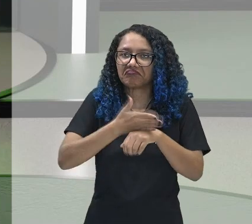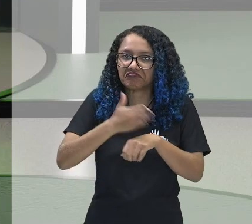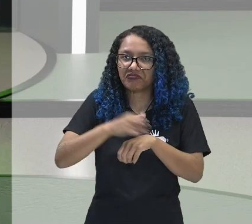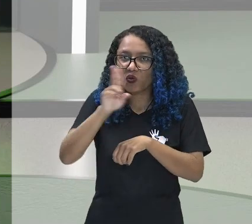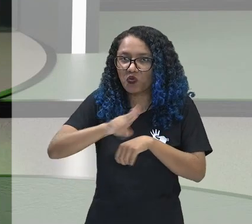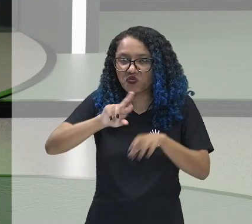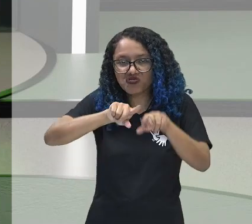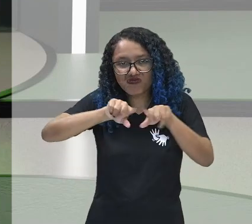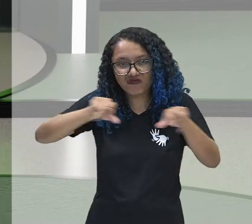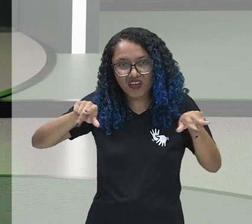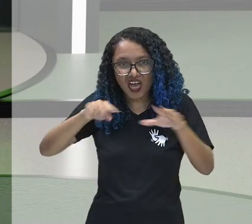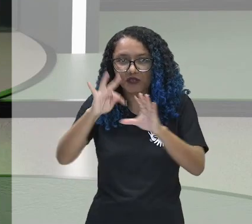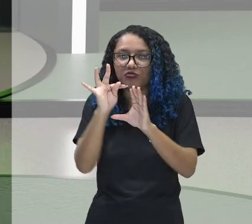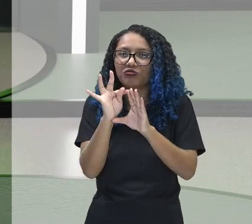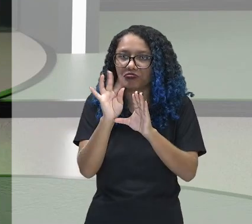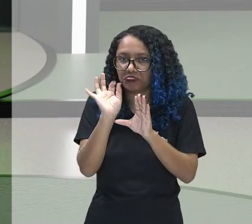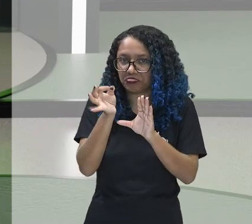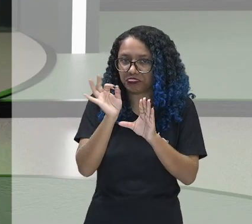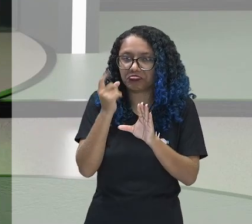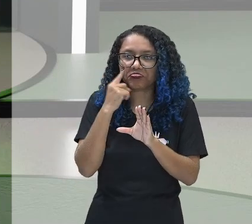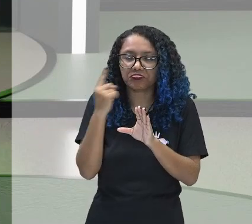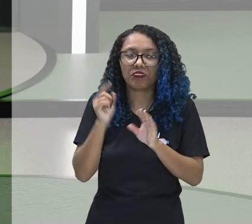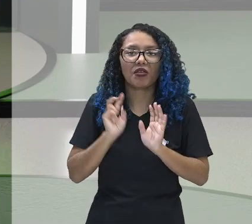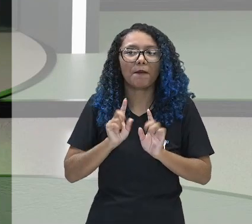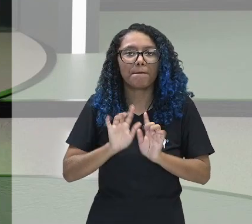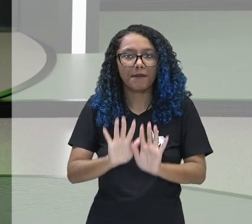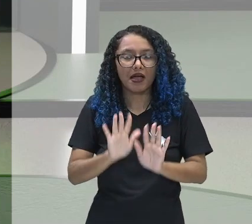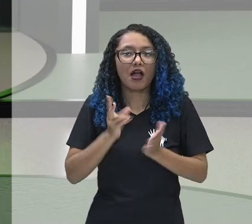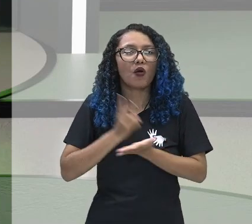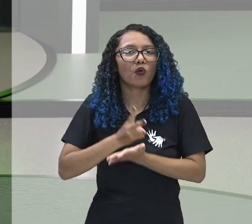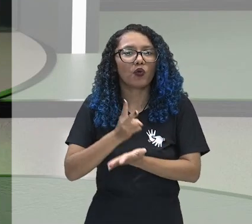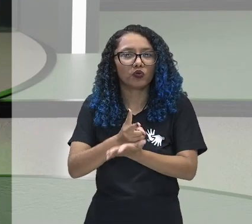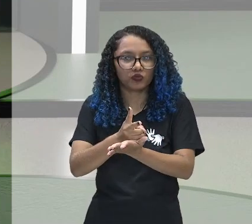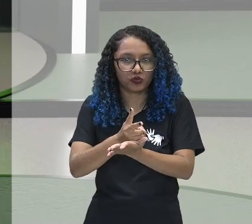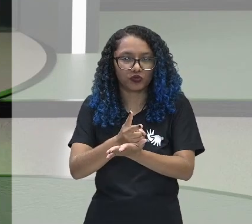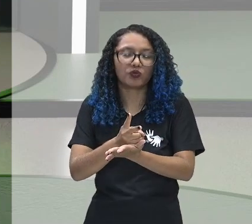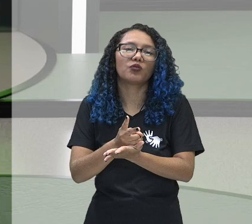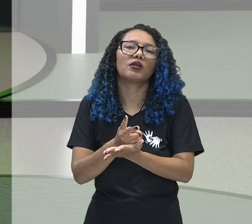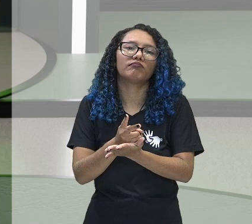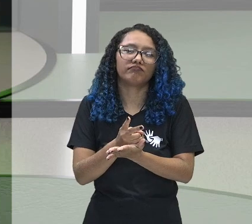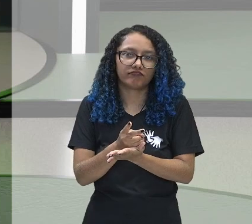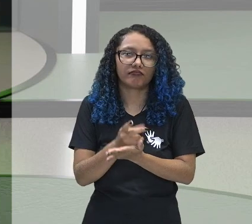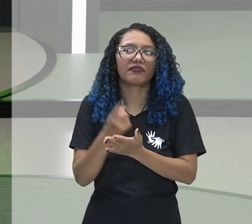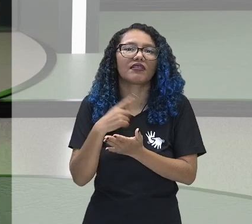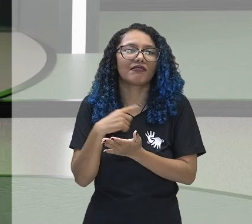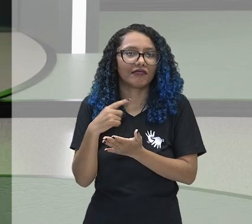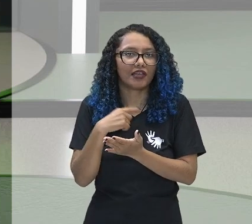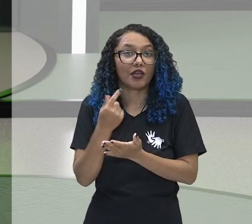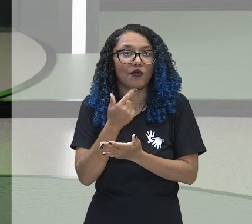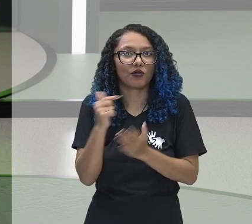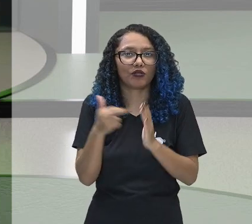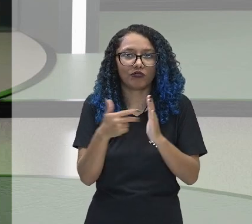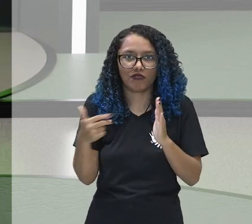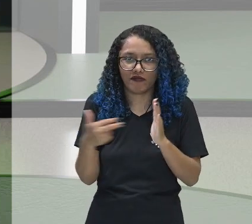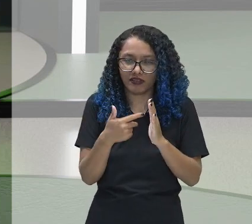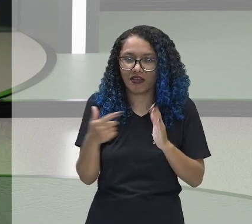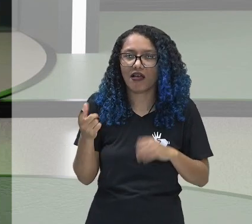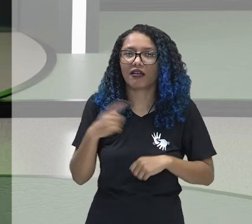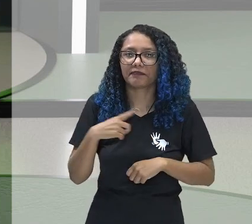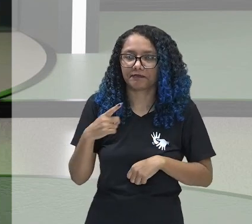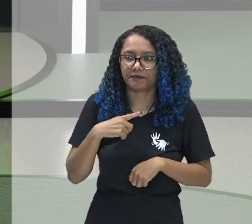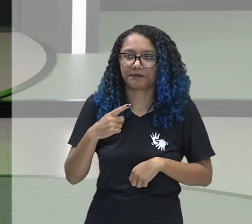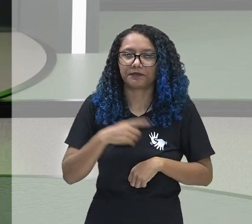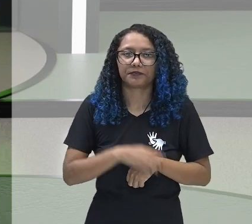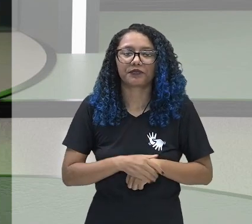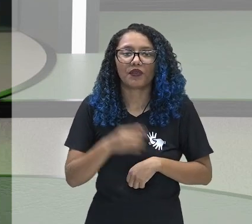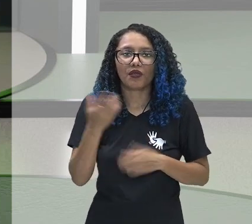com os transgênicos. Mas não para por aí as nossas novidades em termos de conceitos dentro da biotecnologia. Eu